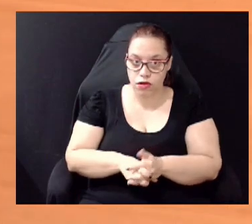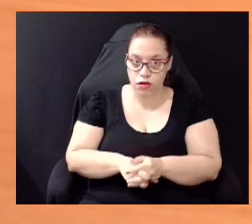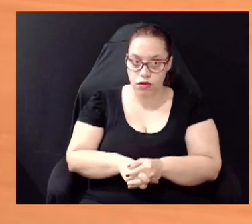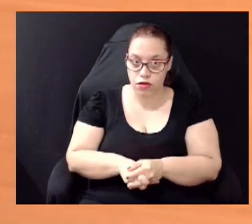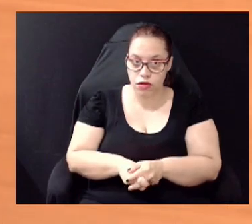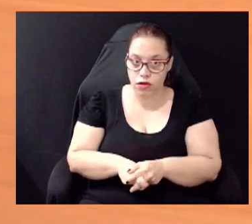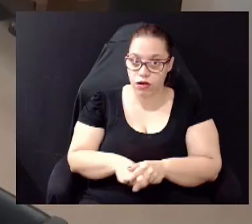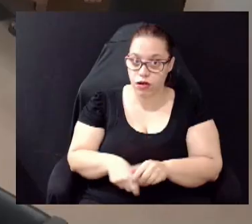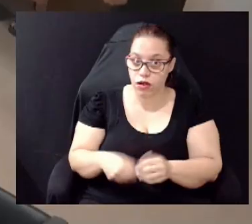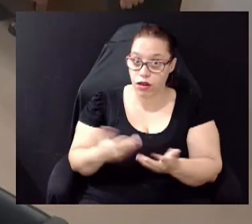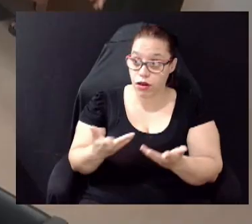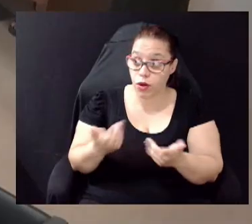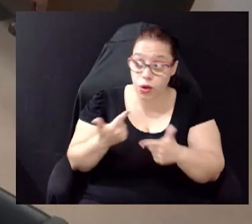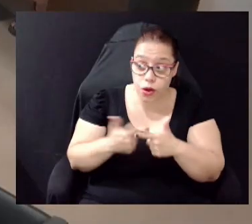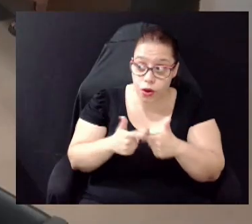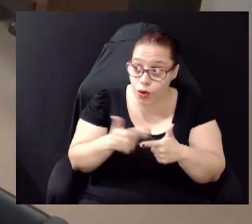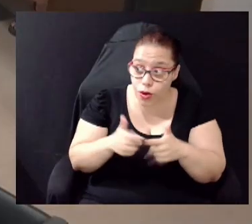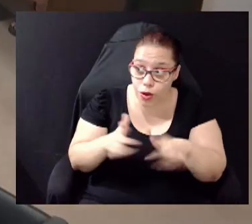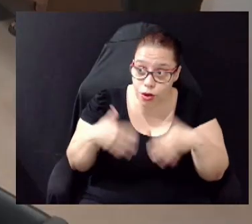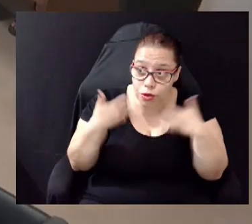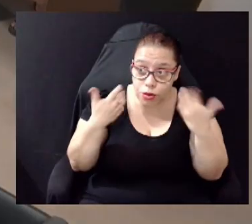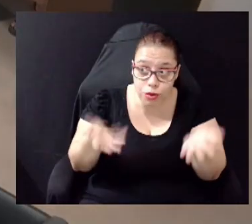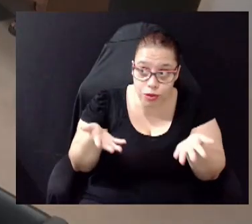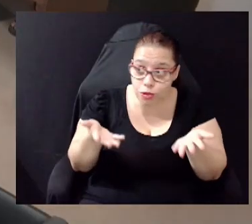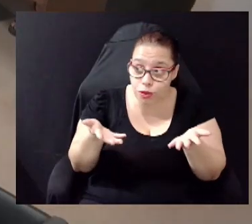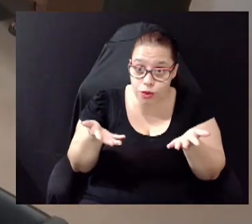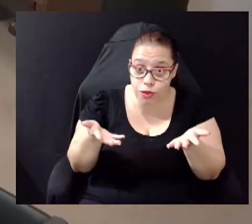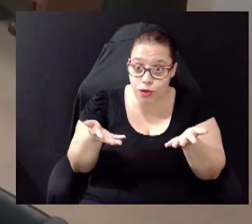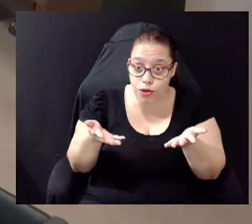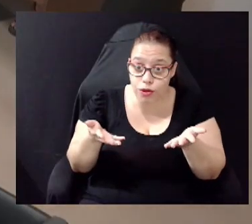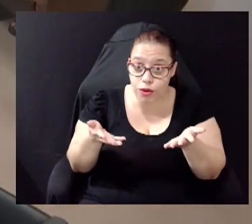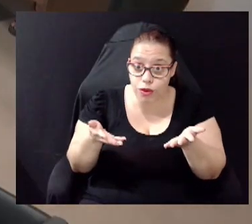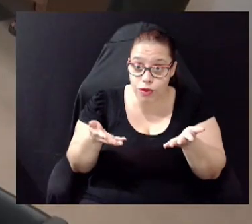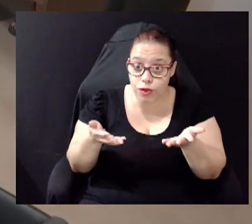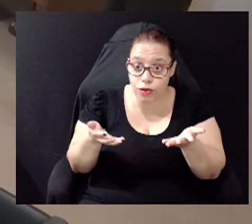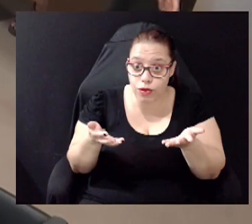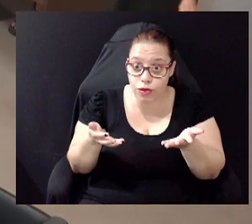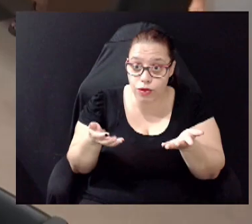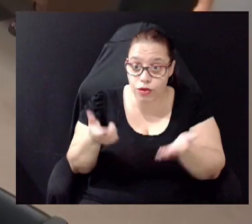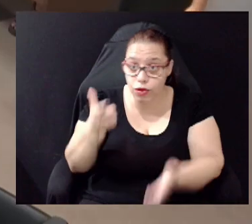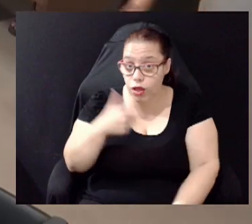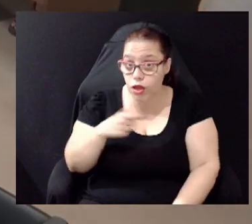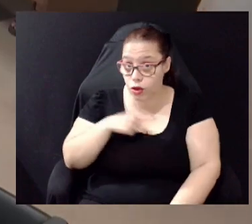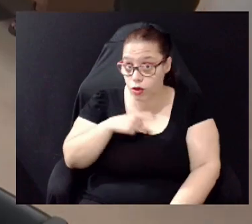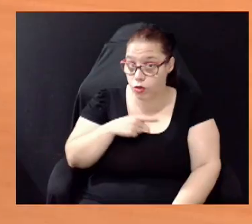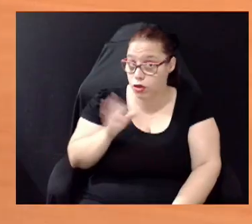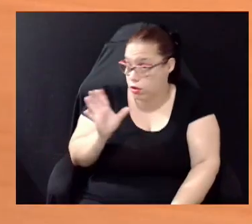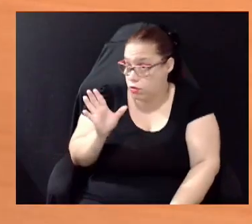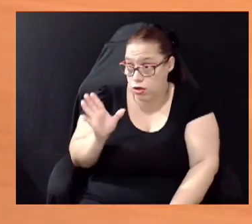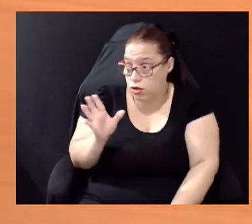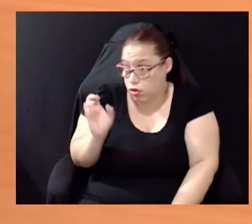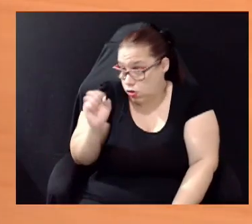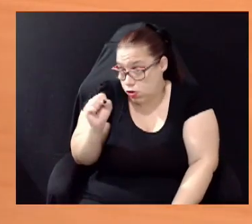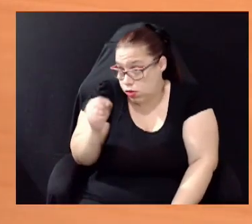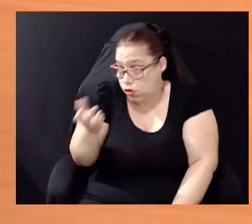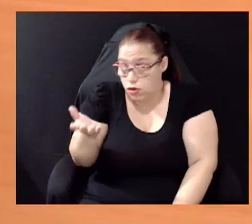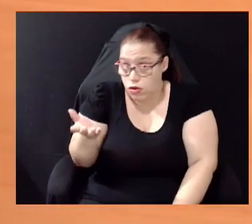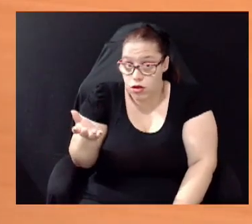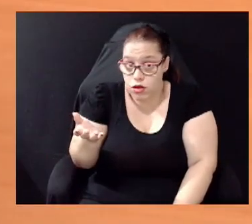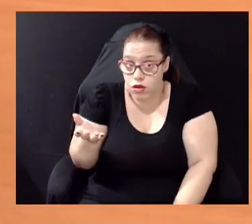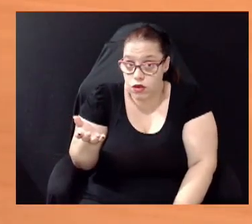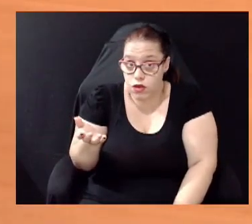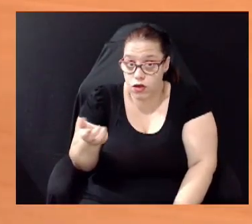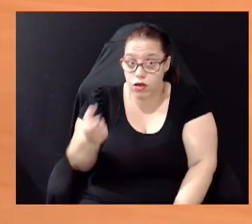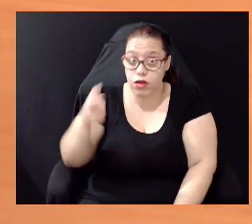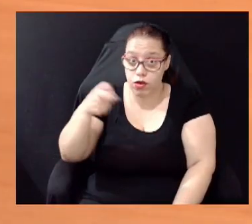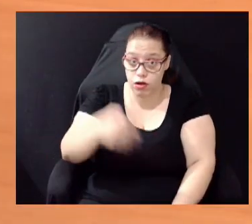é o problema, né? Qual é o problema? Olha aí, uma garota de programa como eu que fui. Sim, eu fui garota de programa, estou aqui na Câmara, estou